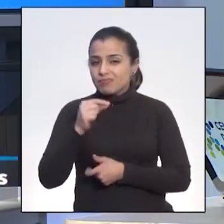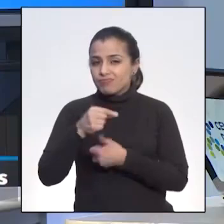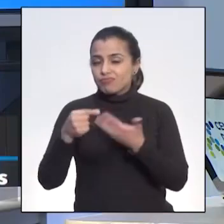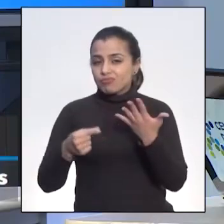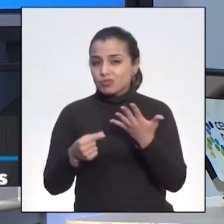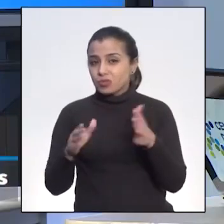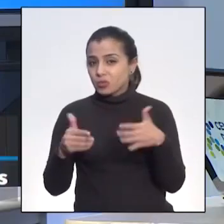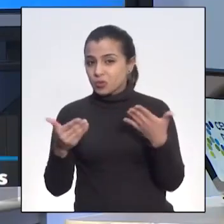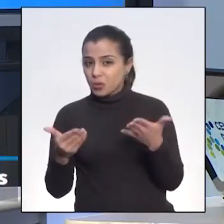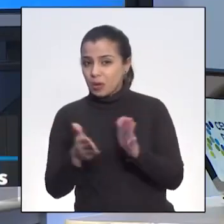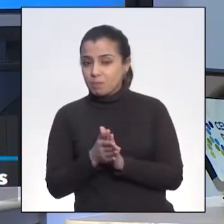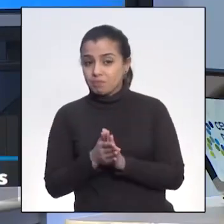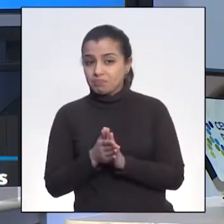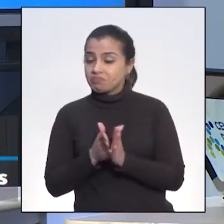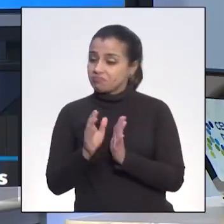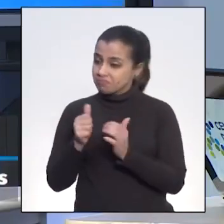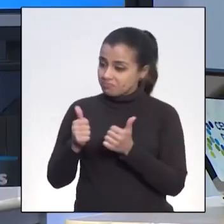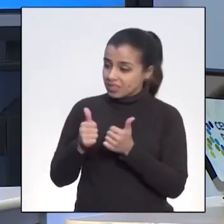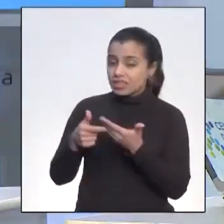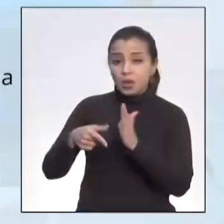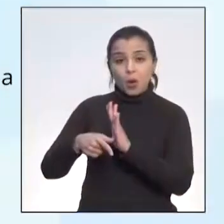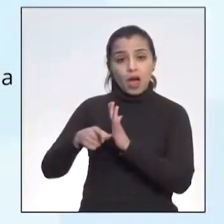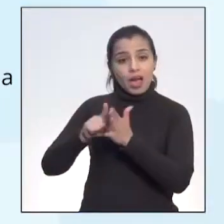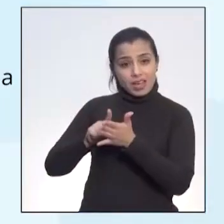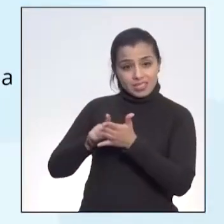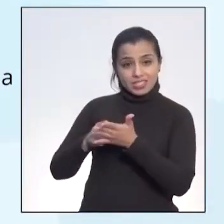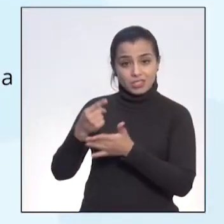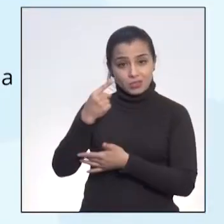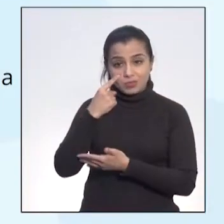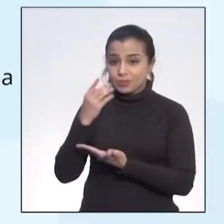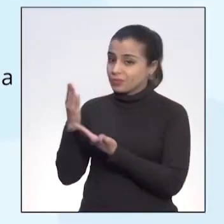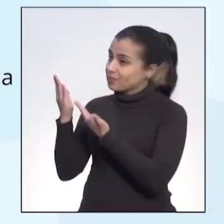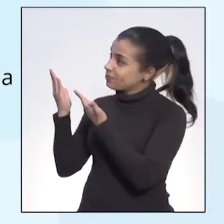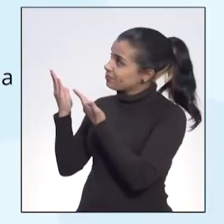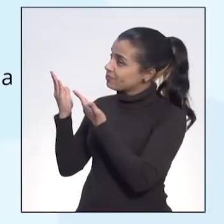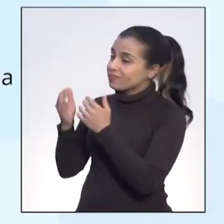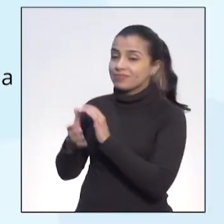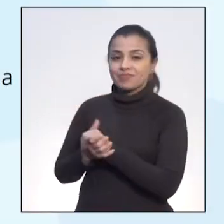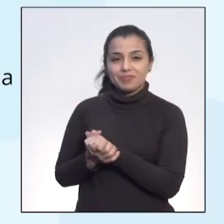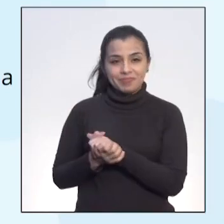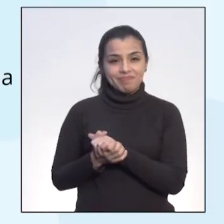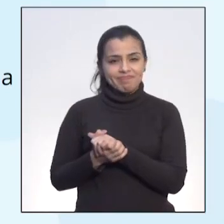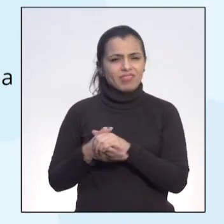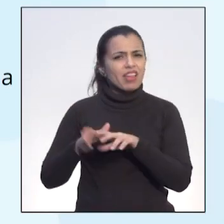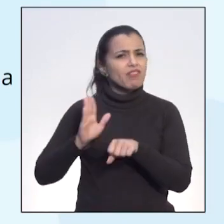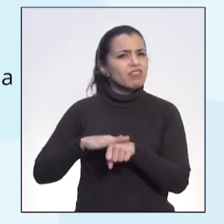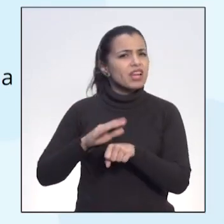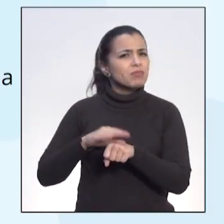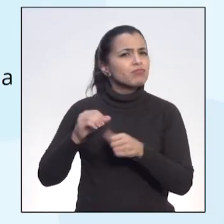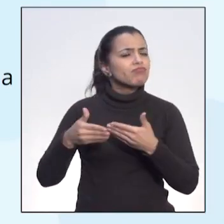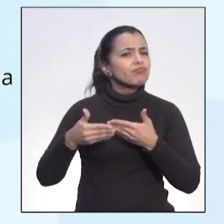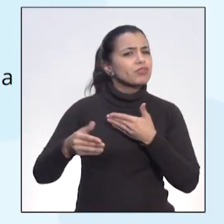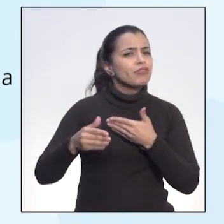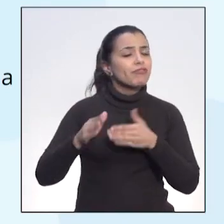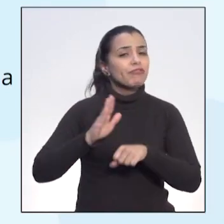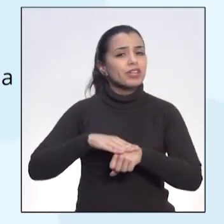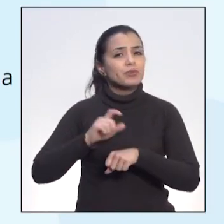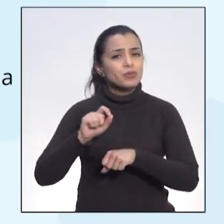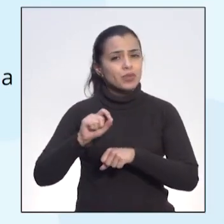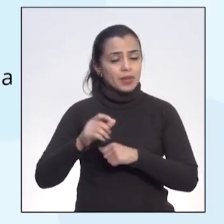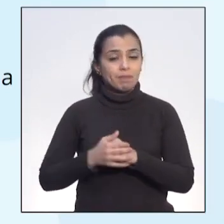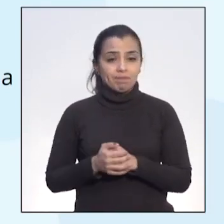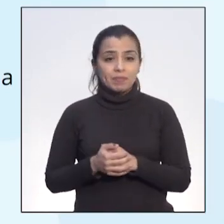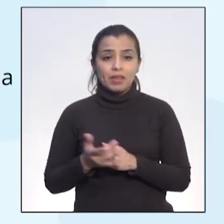de falarmos uma resenha crítica, vamos ao que faremos hoje. O que faremos hoje? Hoje nós aprenderemos a estrutura